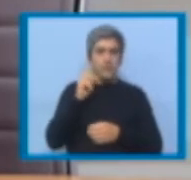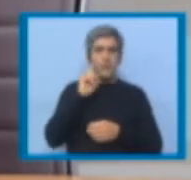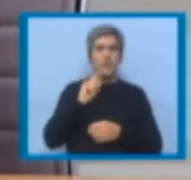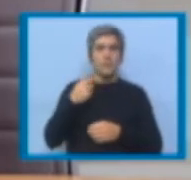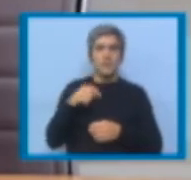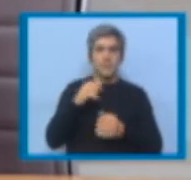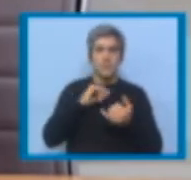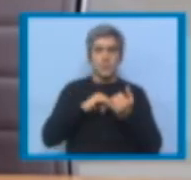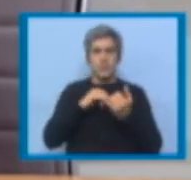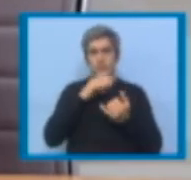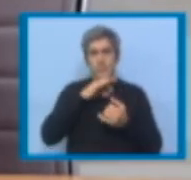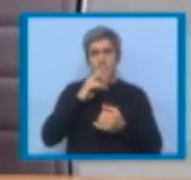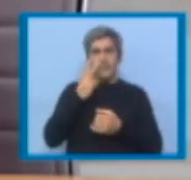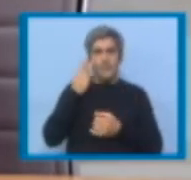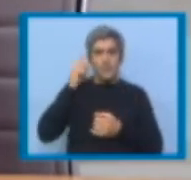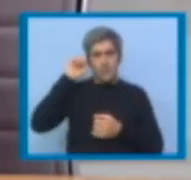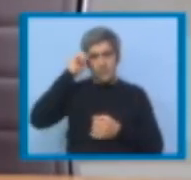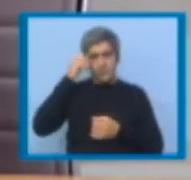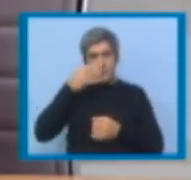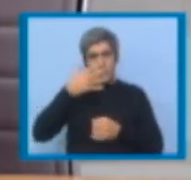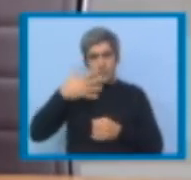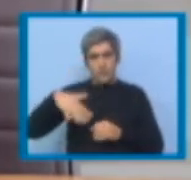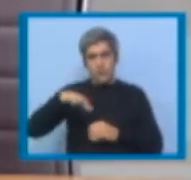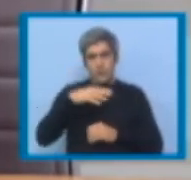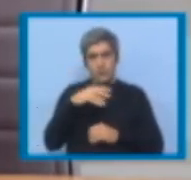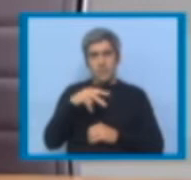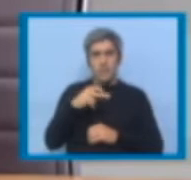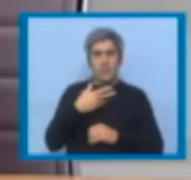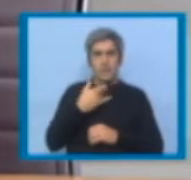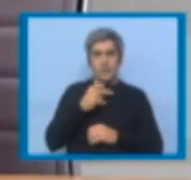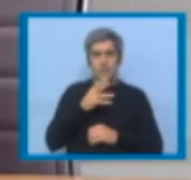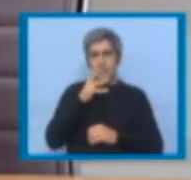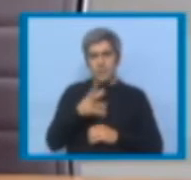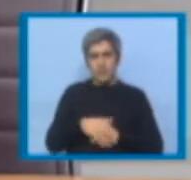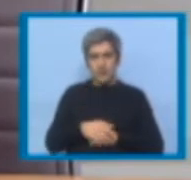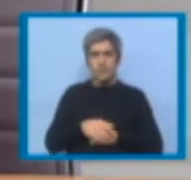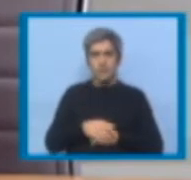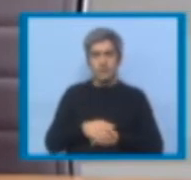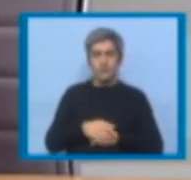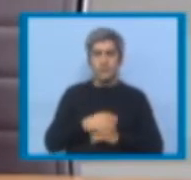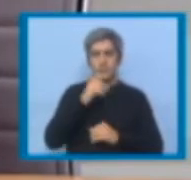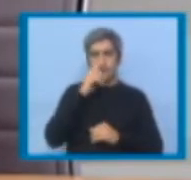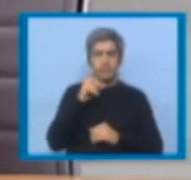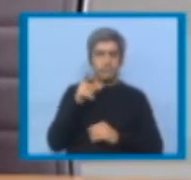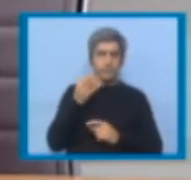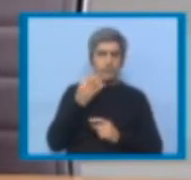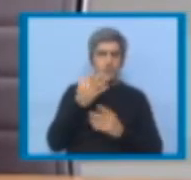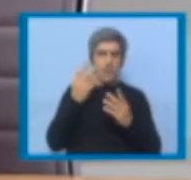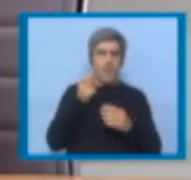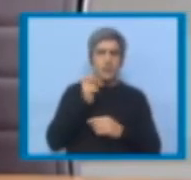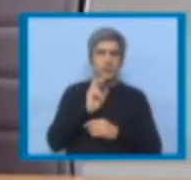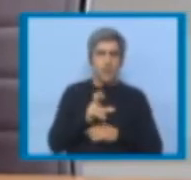Presidente da Associação das Famílias das Vítimas de Pedrógão, a Nádia Piazza, a dizer que eles tiveram um grande